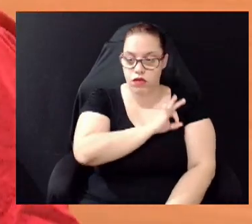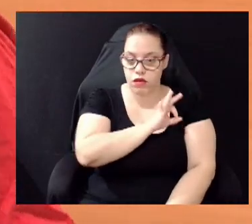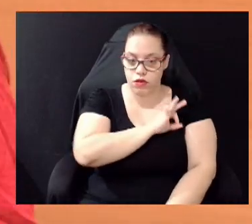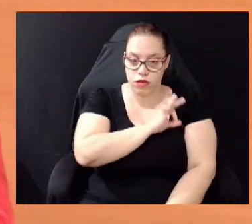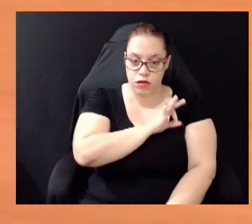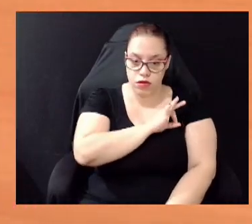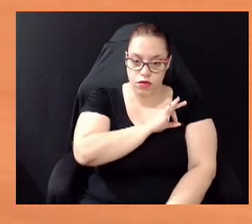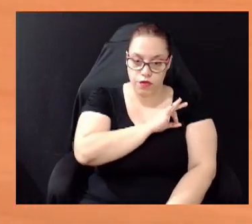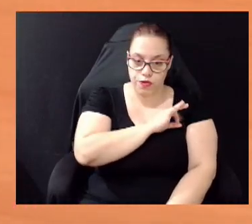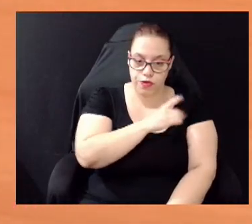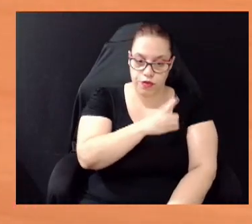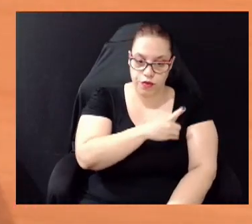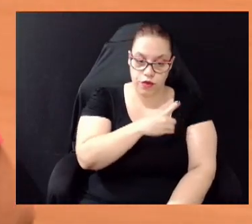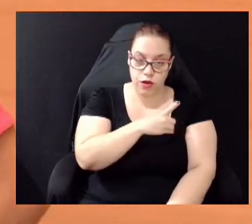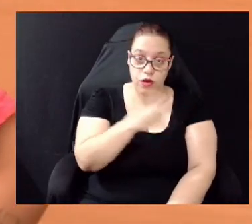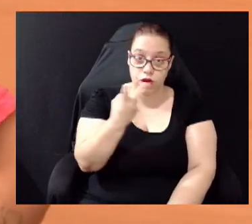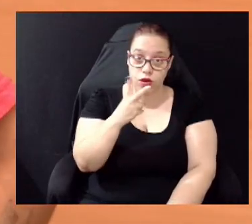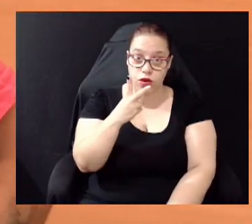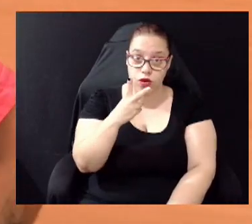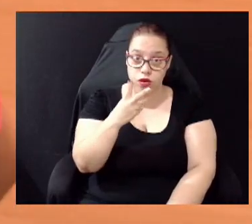Vários companheiros nossos trabalham